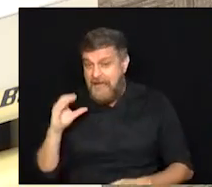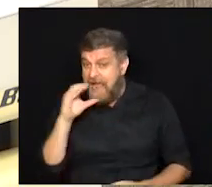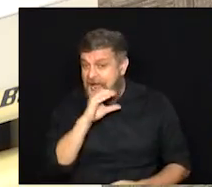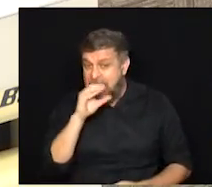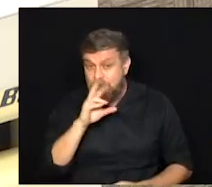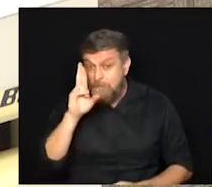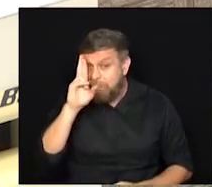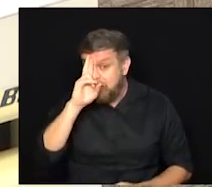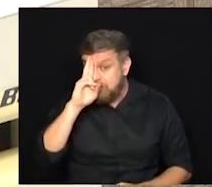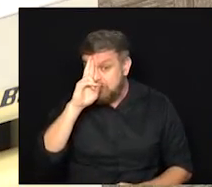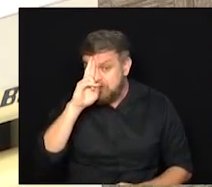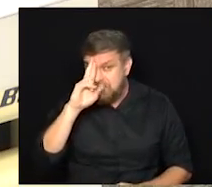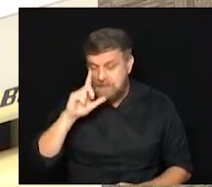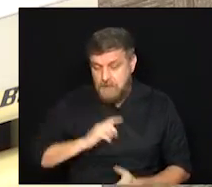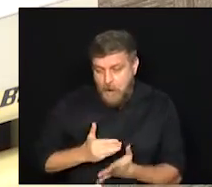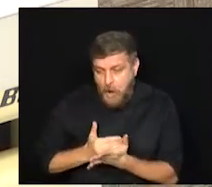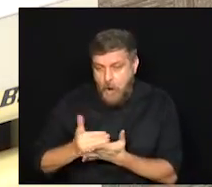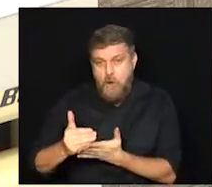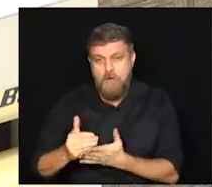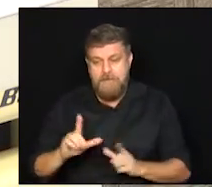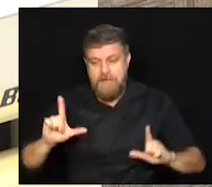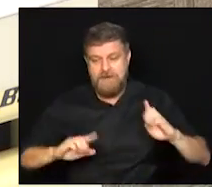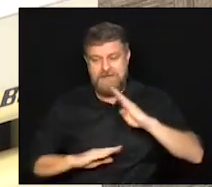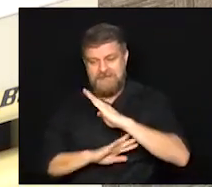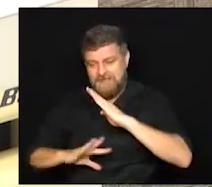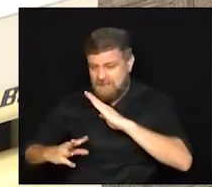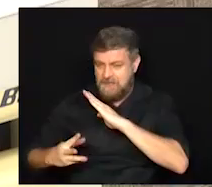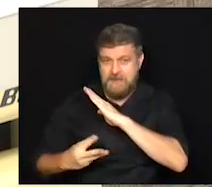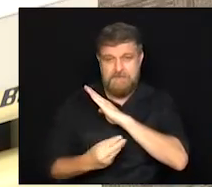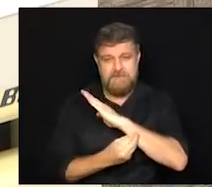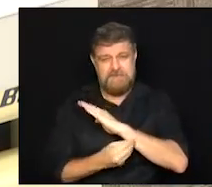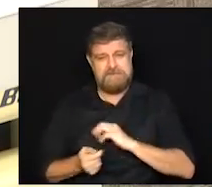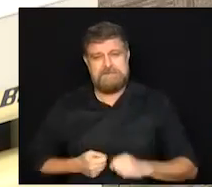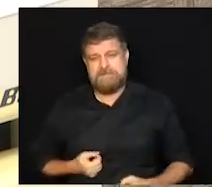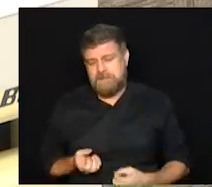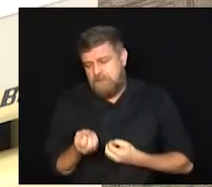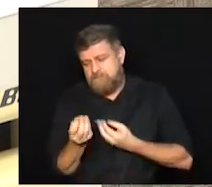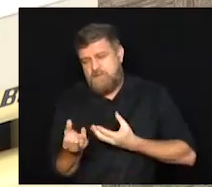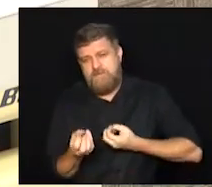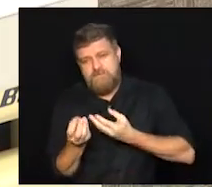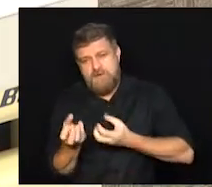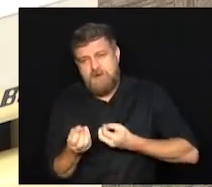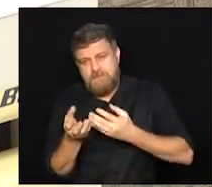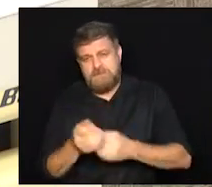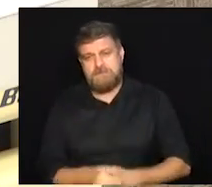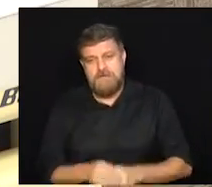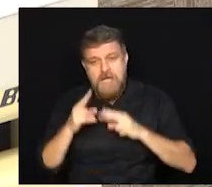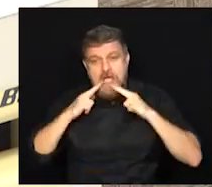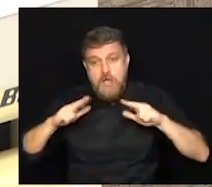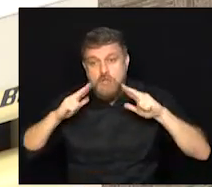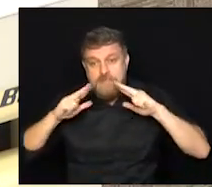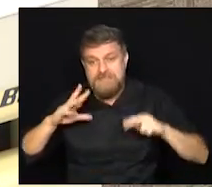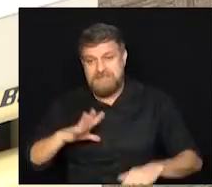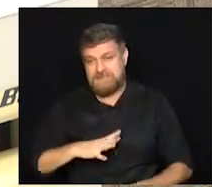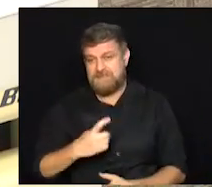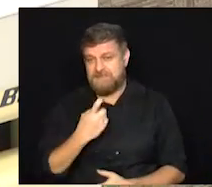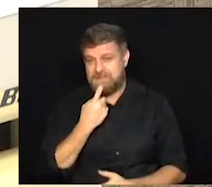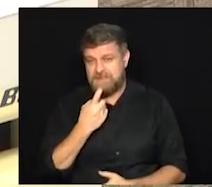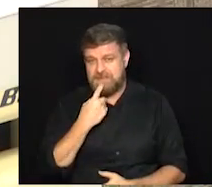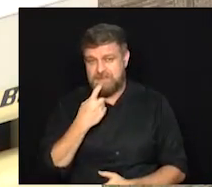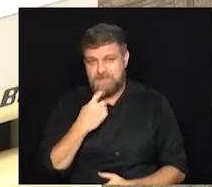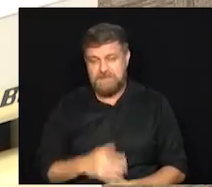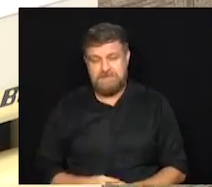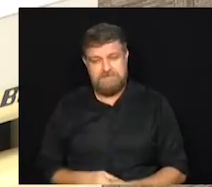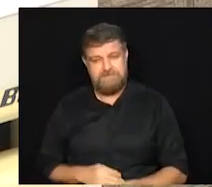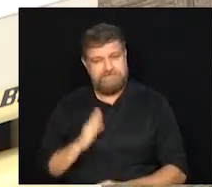ao meio-dia, começa o programa Câmara Total com muitas informações e notícias da metrópole de Campinas.